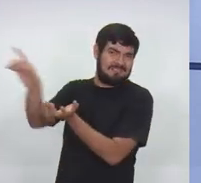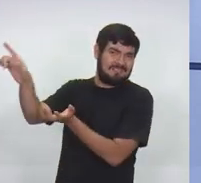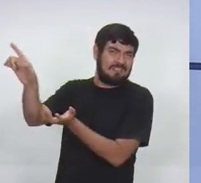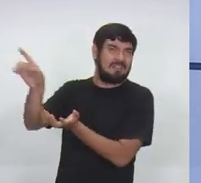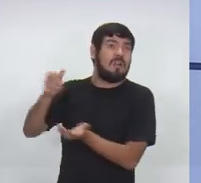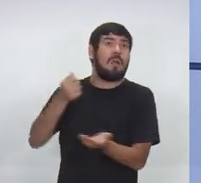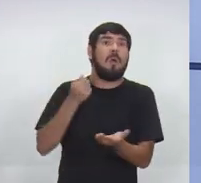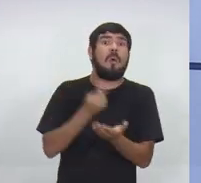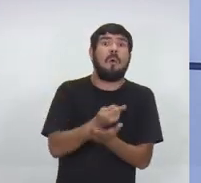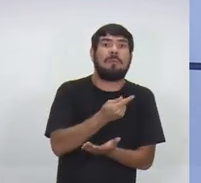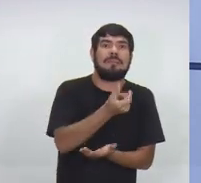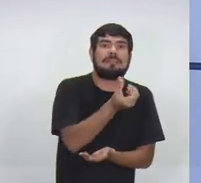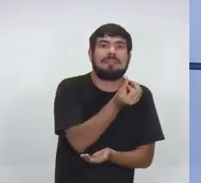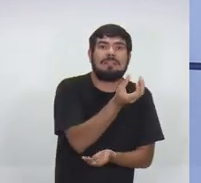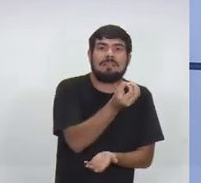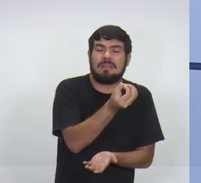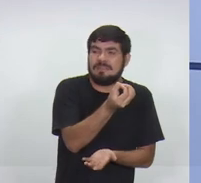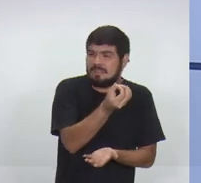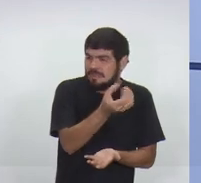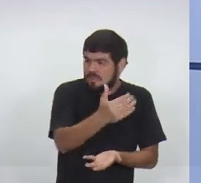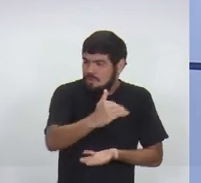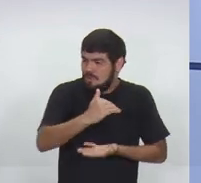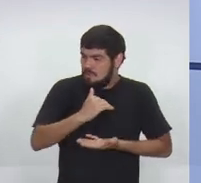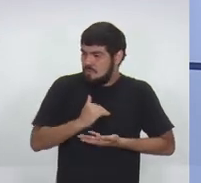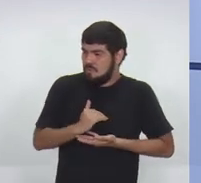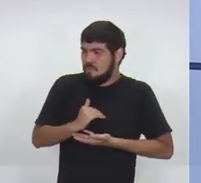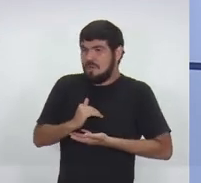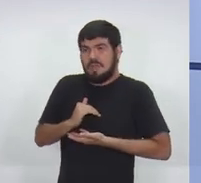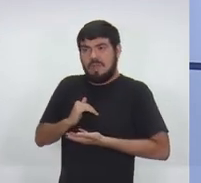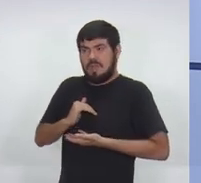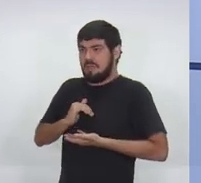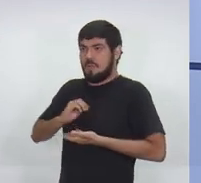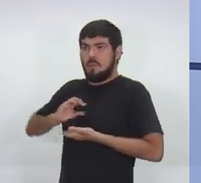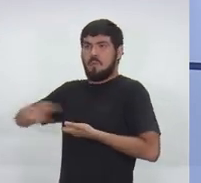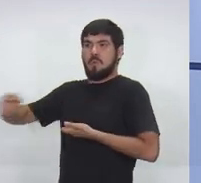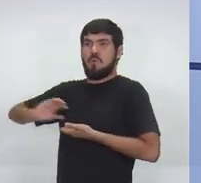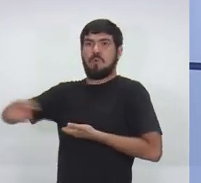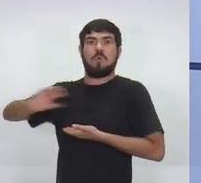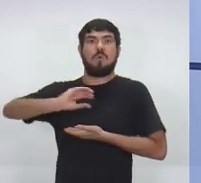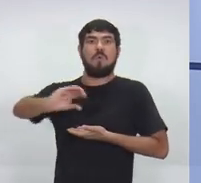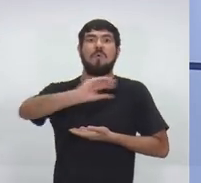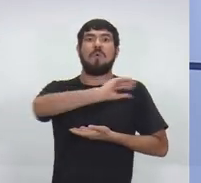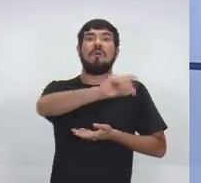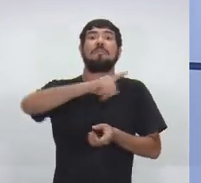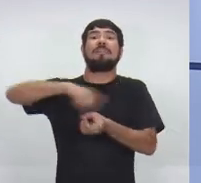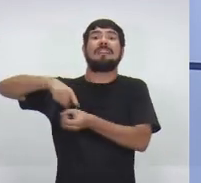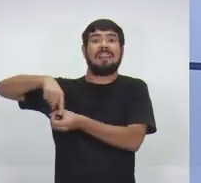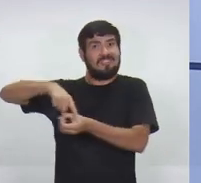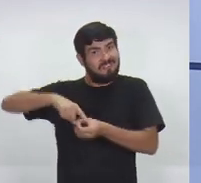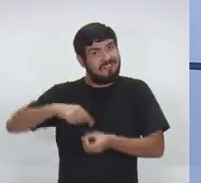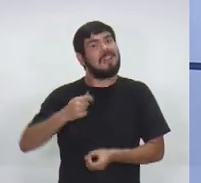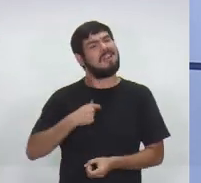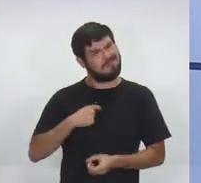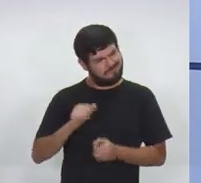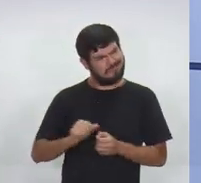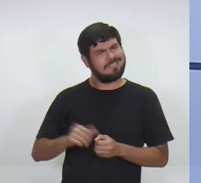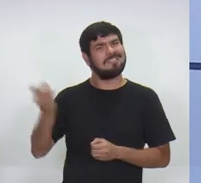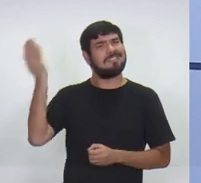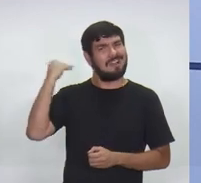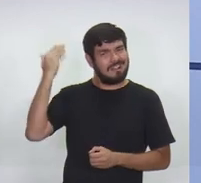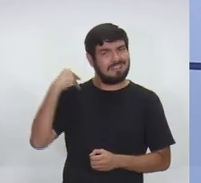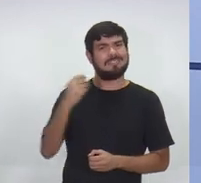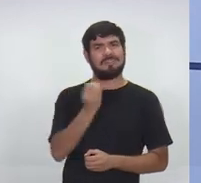equipa e abastece as farmácias dos hospitais do interior foi isso que nós fizemos foi isso que eu fiz quando tive a oportunidade